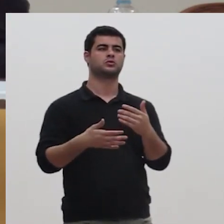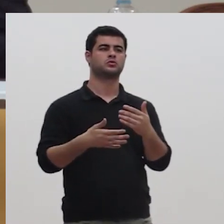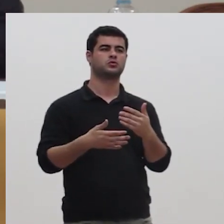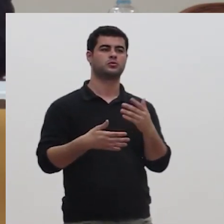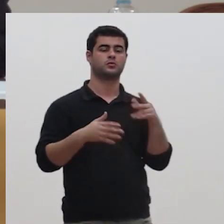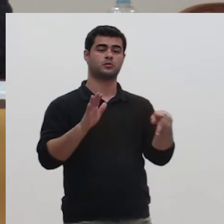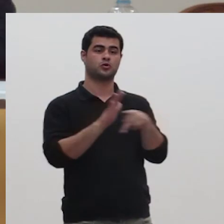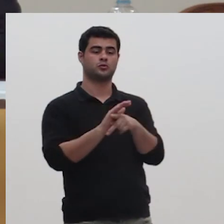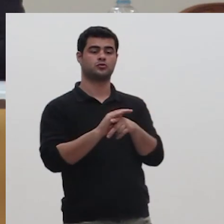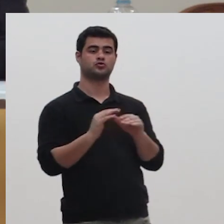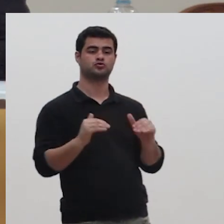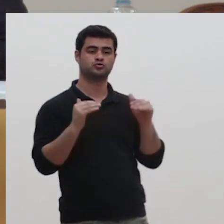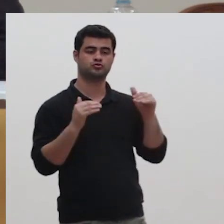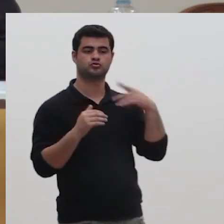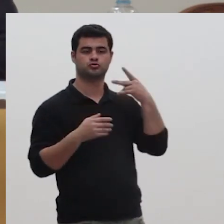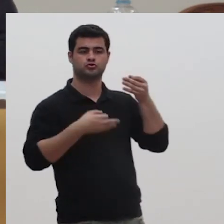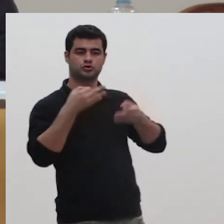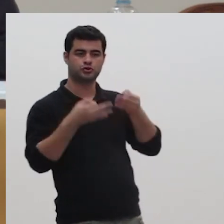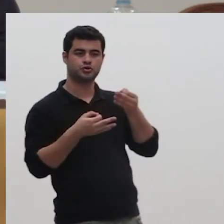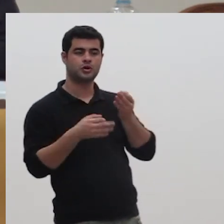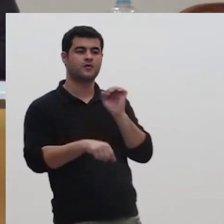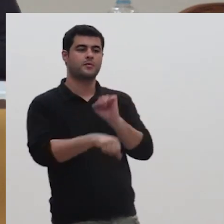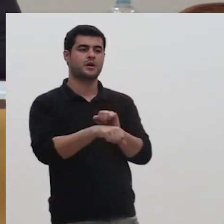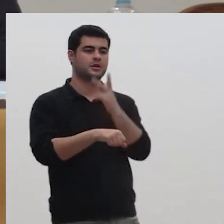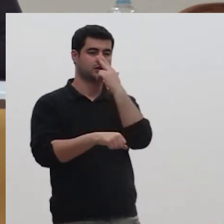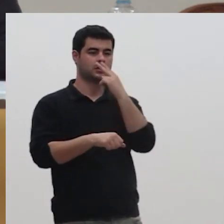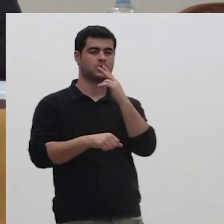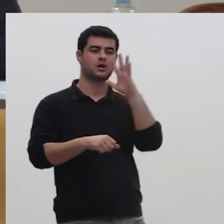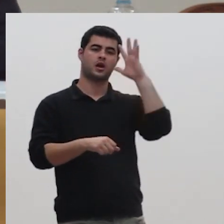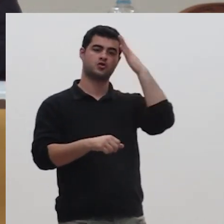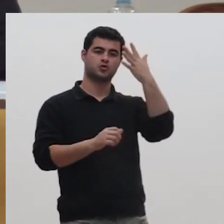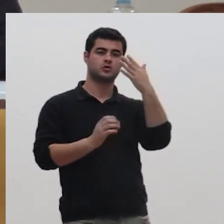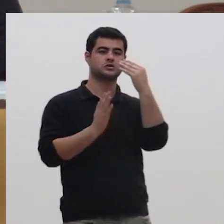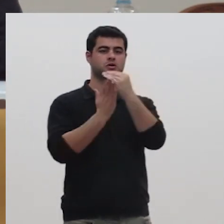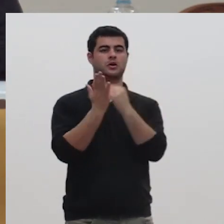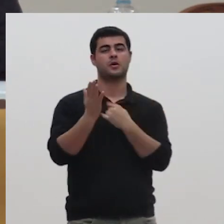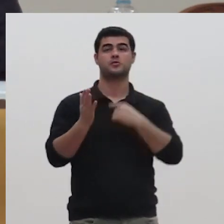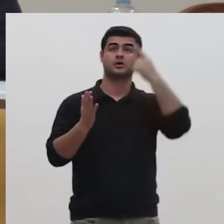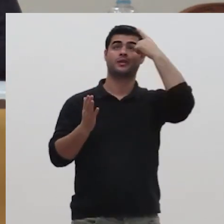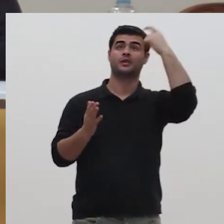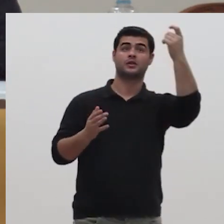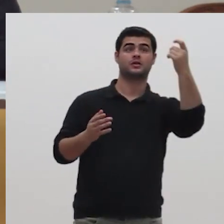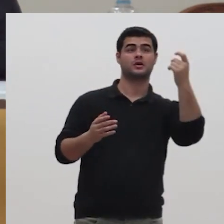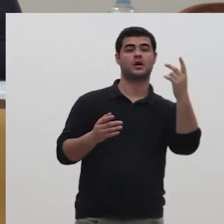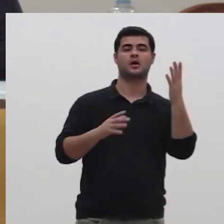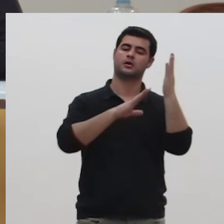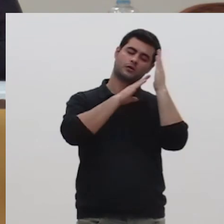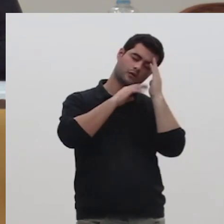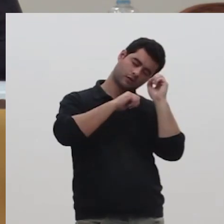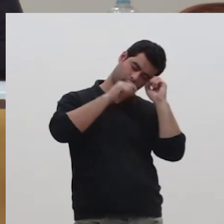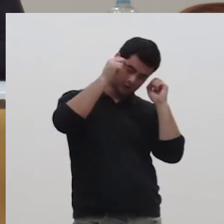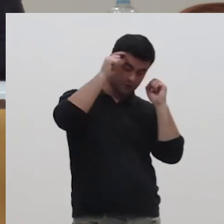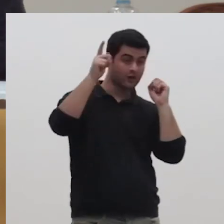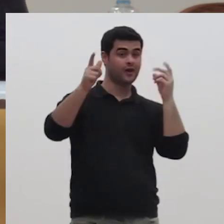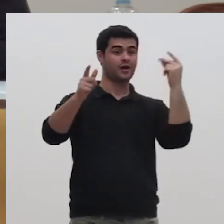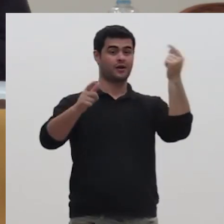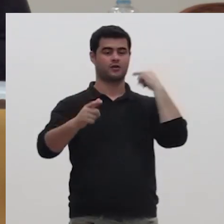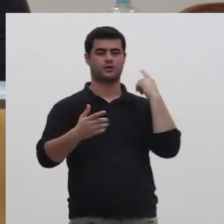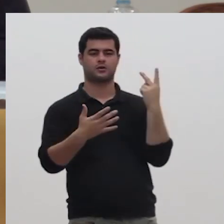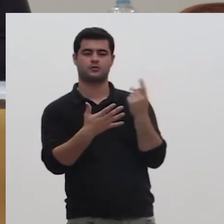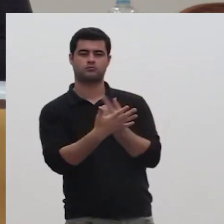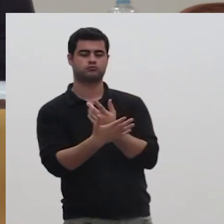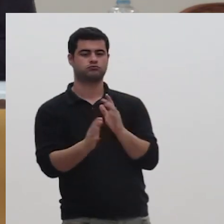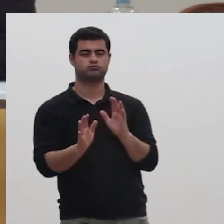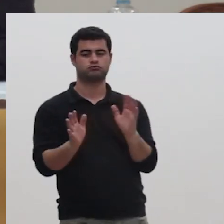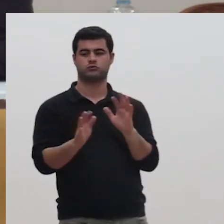nas resoluções. E a gente vai parar de ter resolução que sai da cabeça de alguém que teve uma insônia e no dia seguinte chega no CEP com uma resolução e a gente